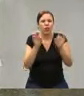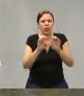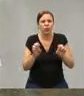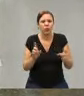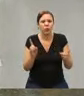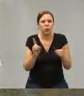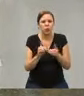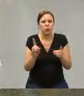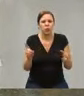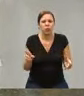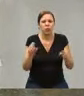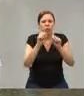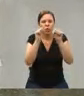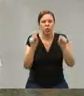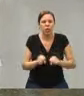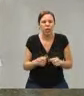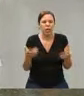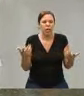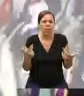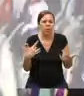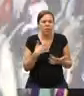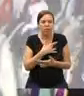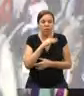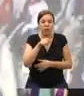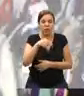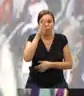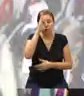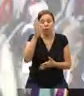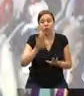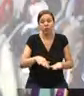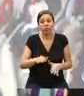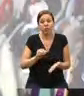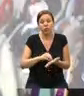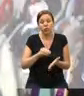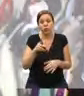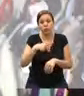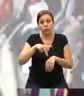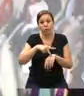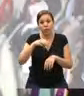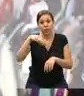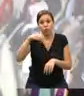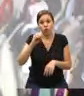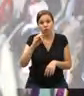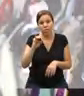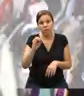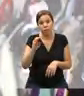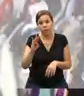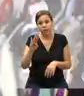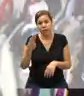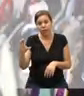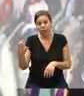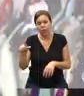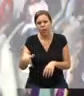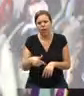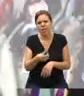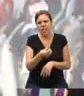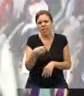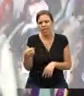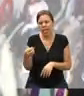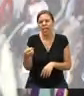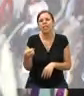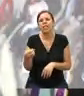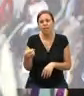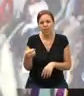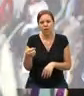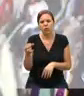estrutura é o principal. Então, Moçambique, 60% a 70% da população é analfabeta. É